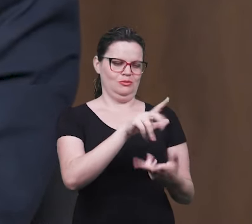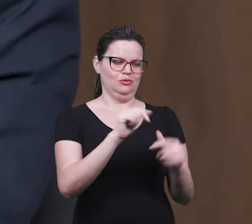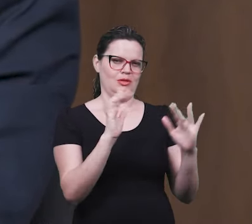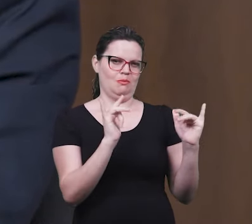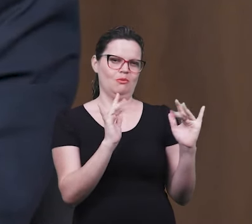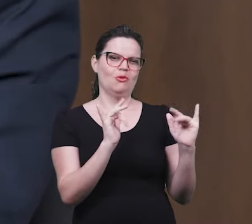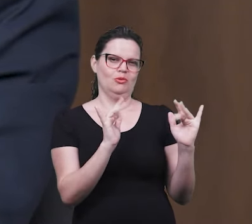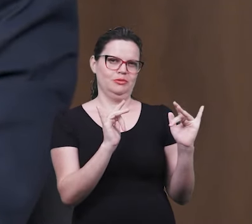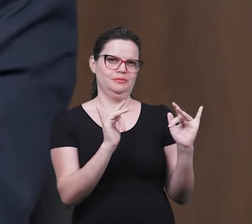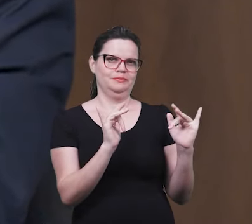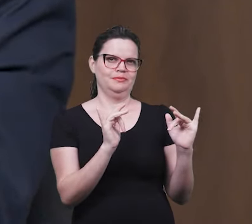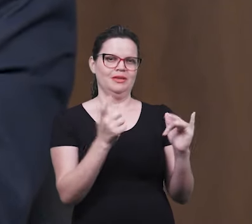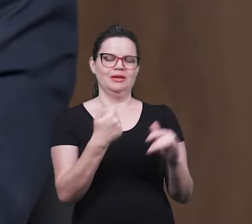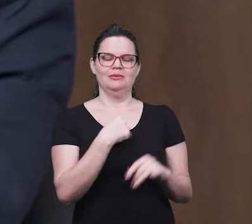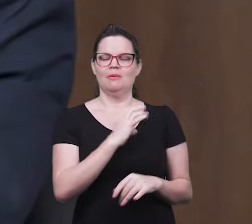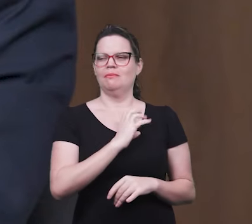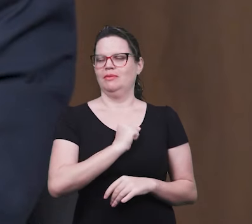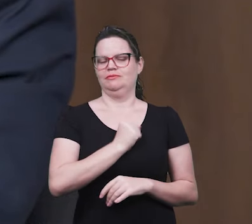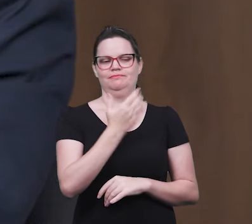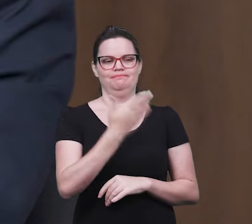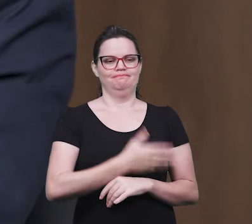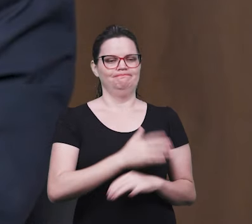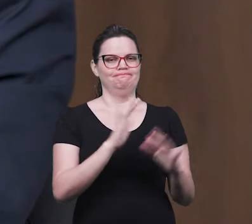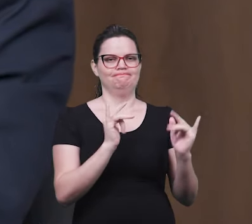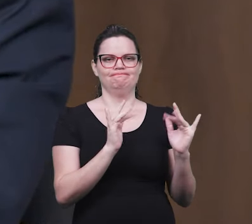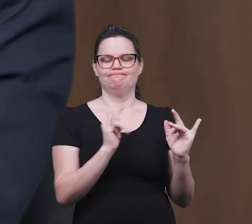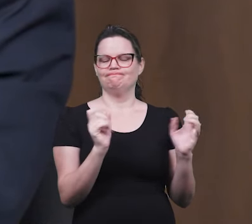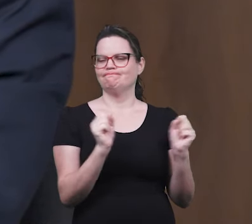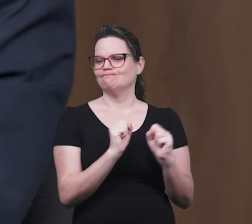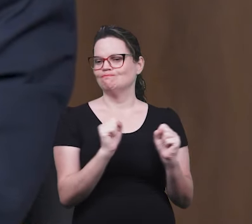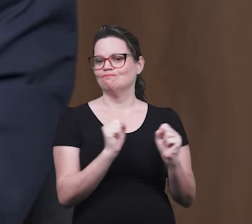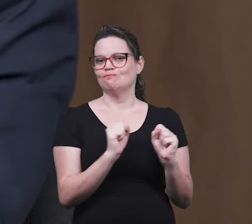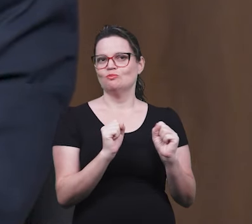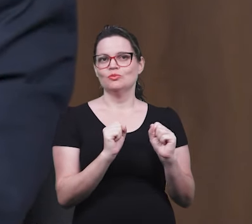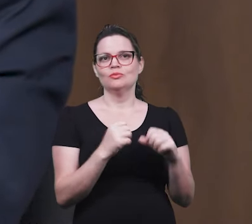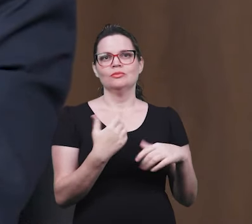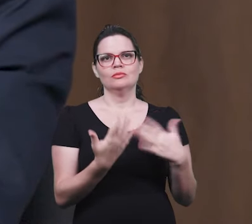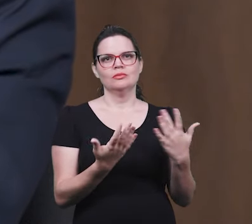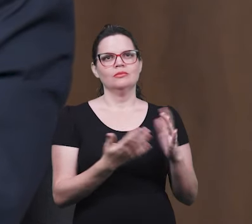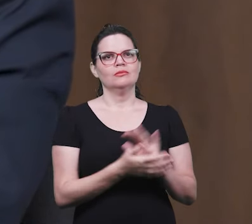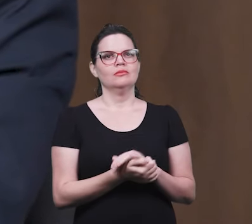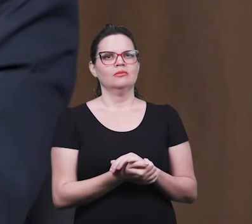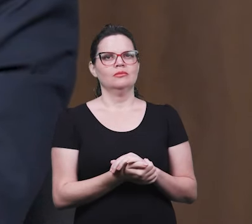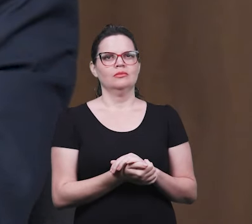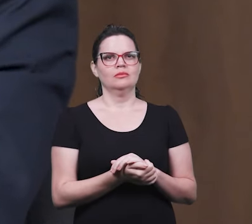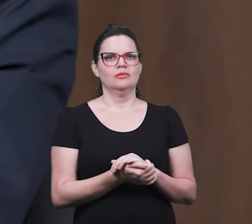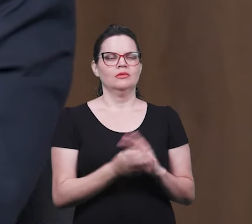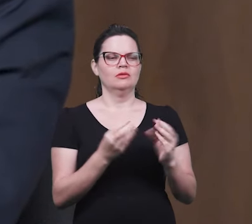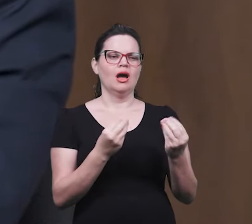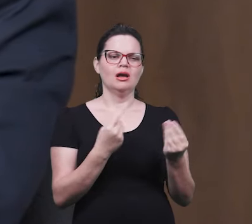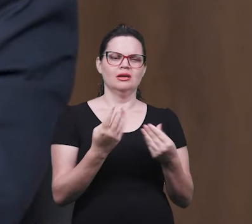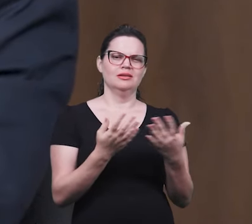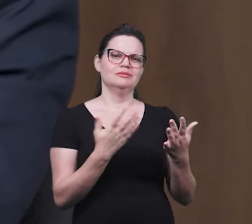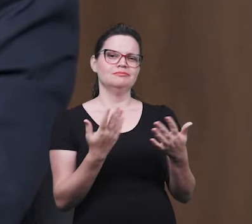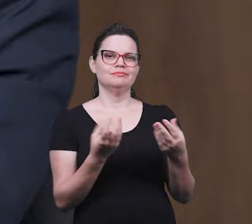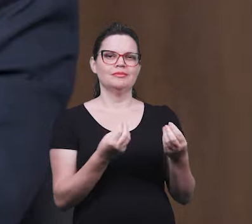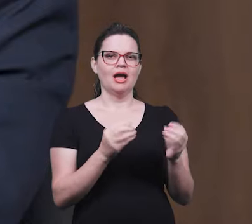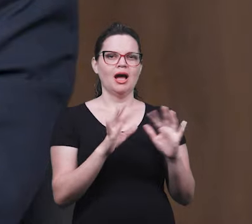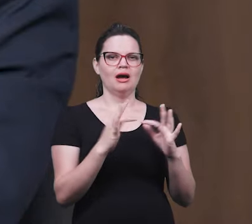eu adorava essa moça e tal. E a família achou que eu não tinha recurso, aquela coisa toda. Foi uma coisa assim mesmo.